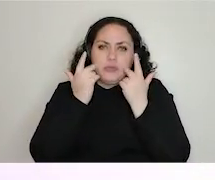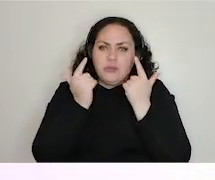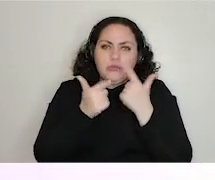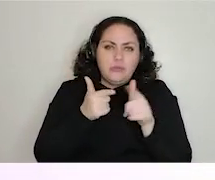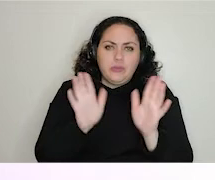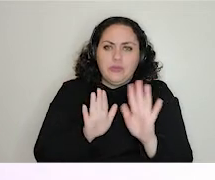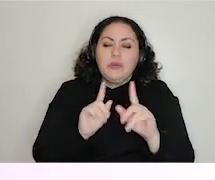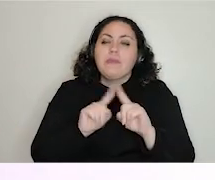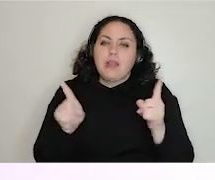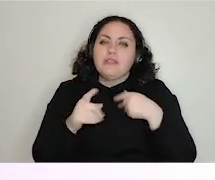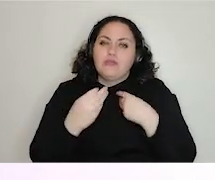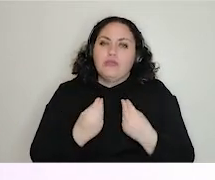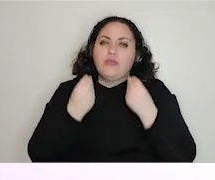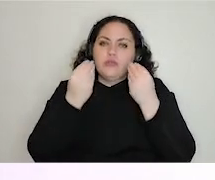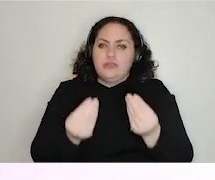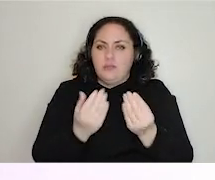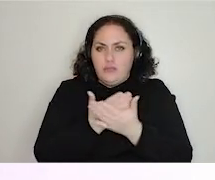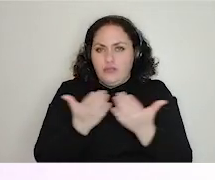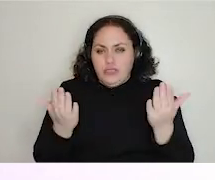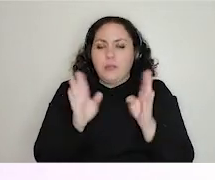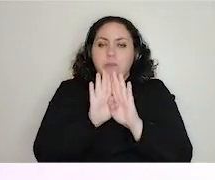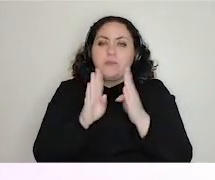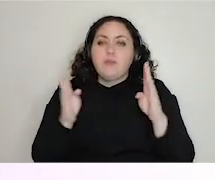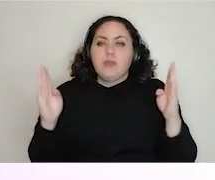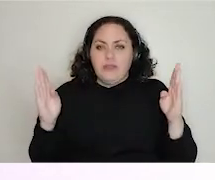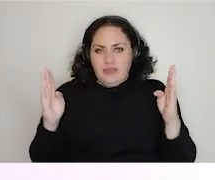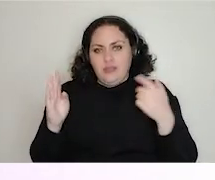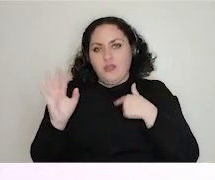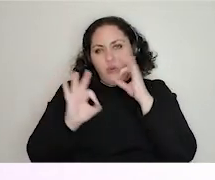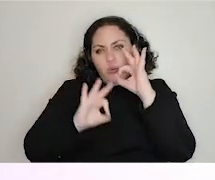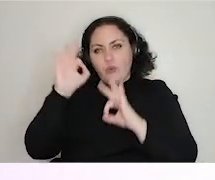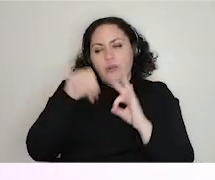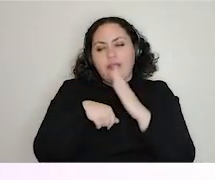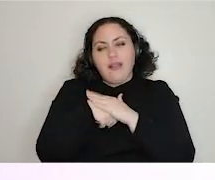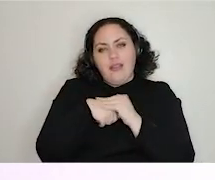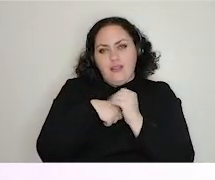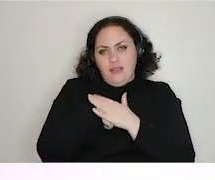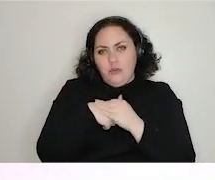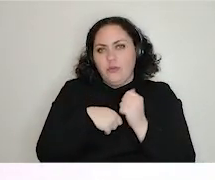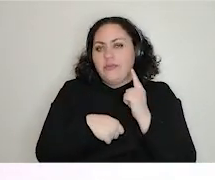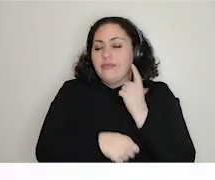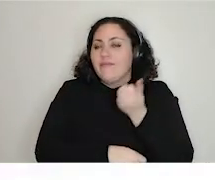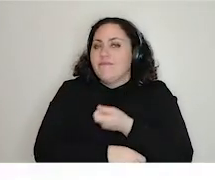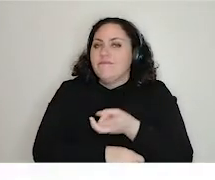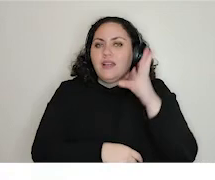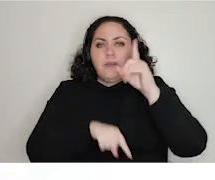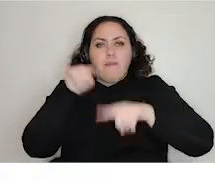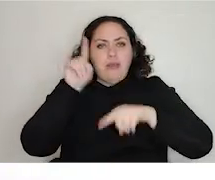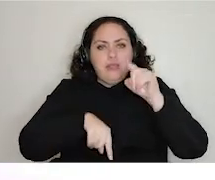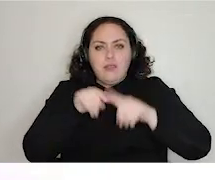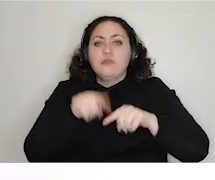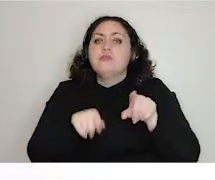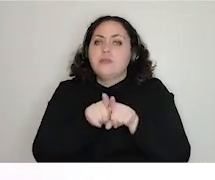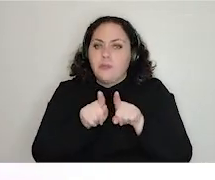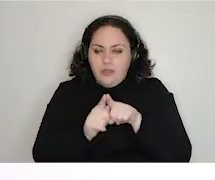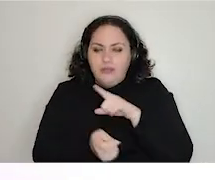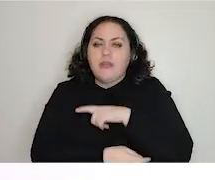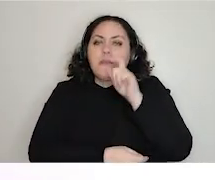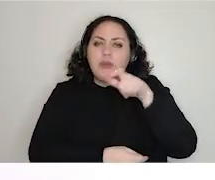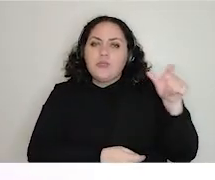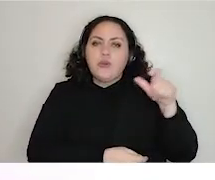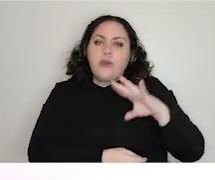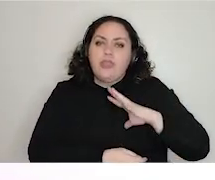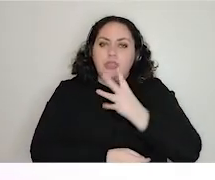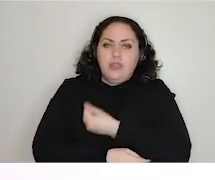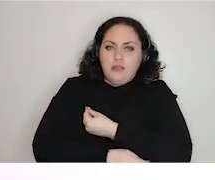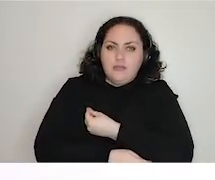pouquinho, faz parte, né? Mas eu vou fornecer então para vocês uma biblioteca que eu montei com muito carinho, né? Que tem muitos materiais, inclusive